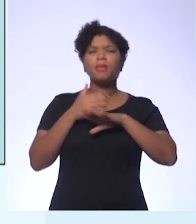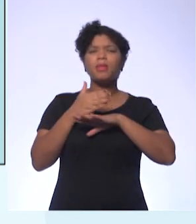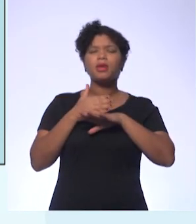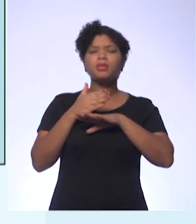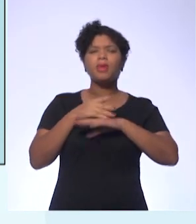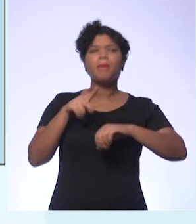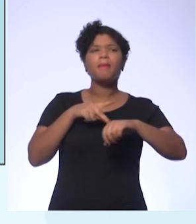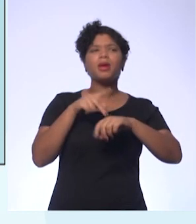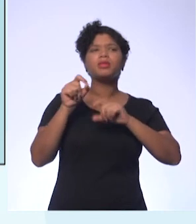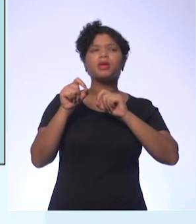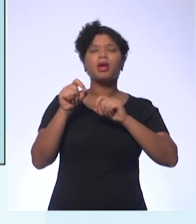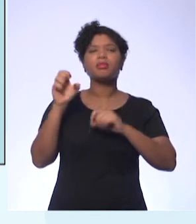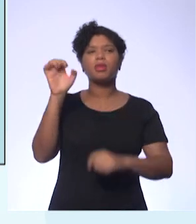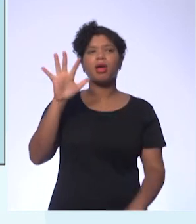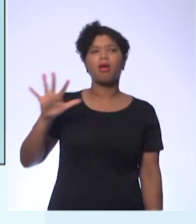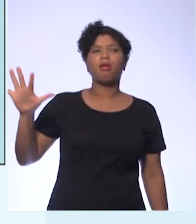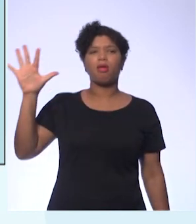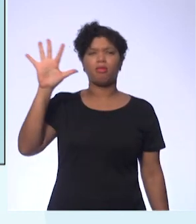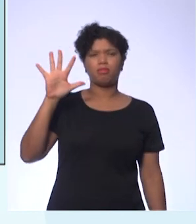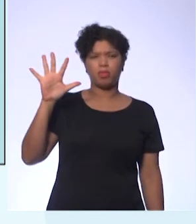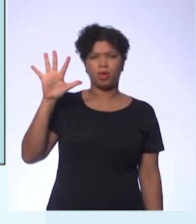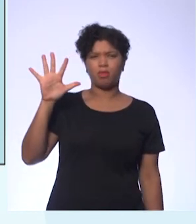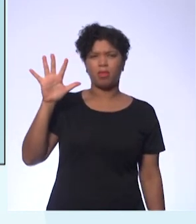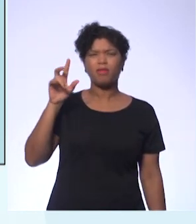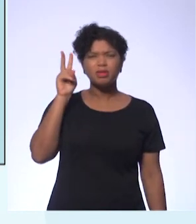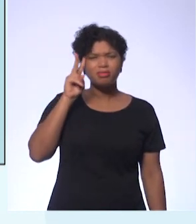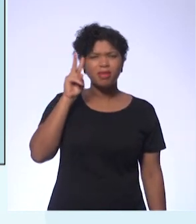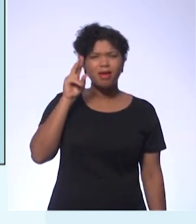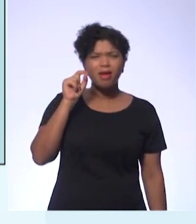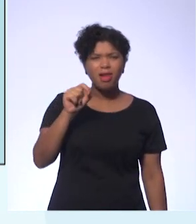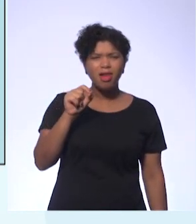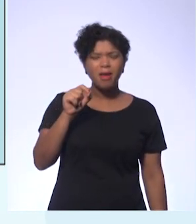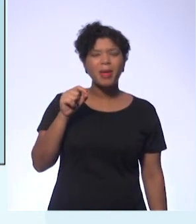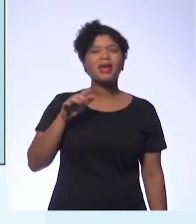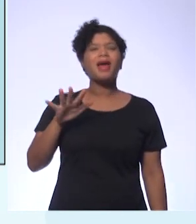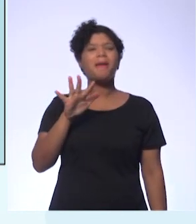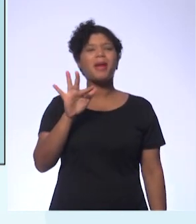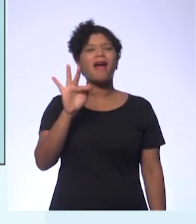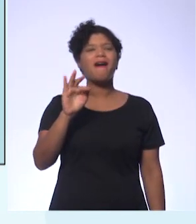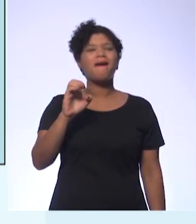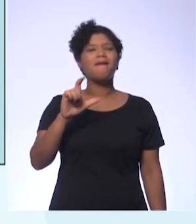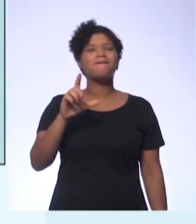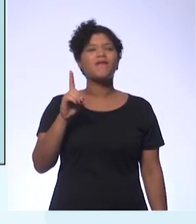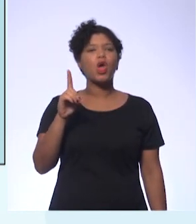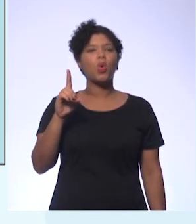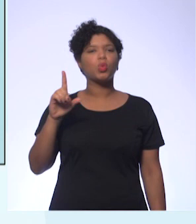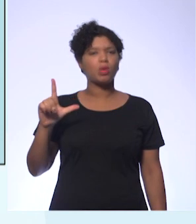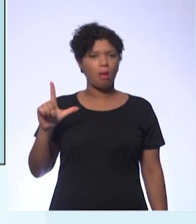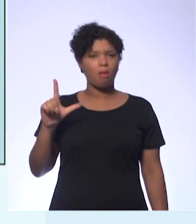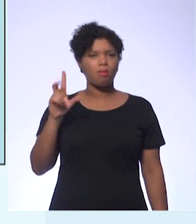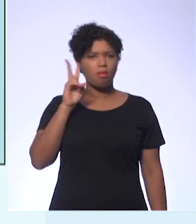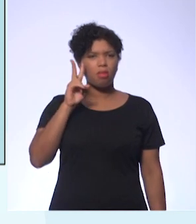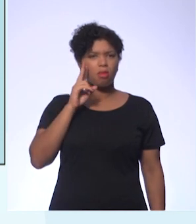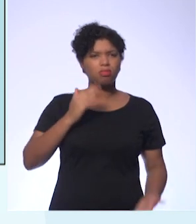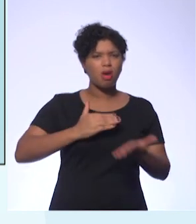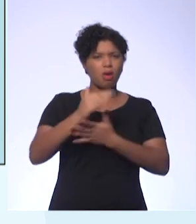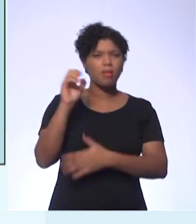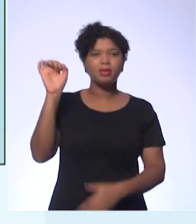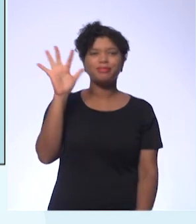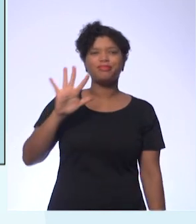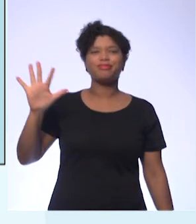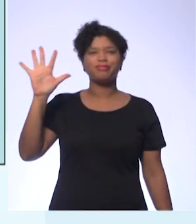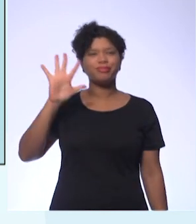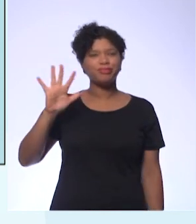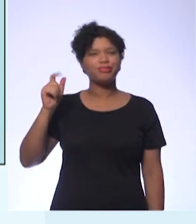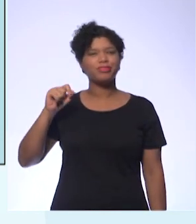Europa Ocidental. E falando sobre isso, vocês se lembram que o feudalismo ele foi lá na Europa Ocidental. Ele começa na Europa Ocidental e é a